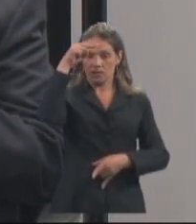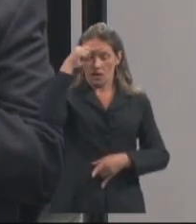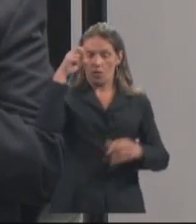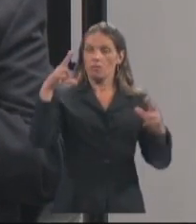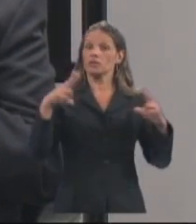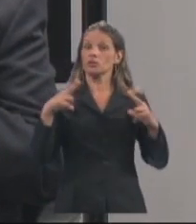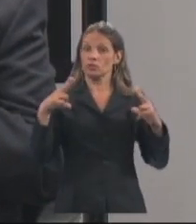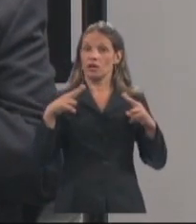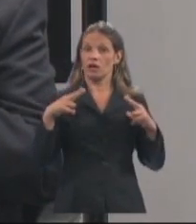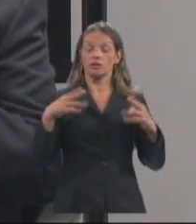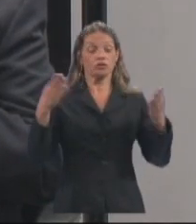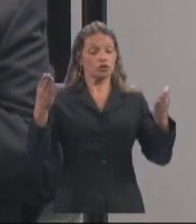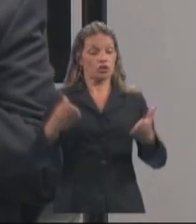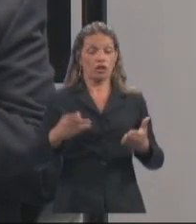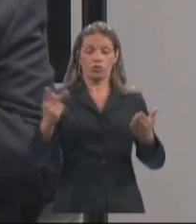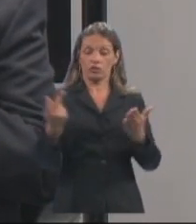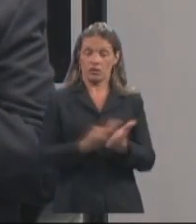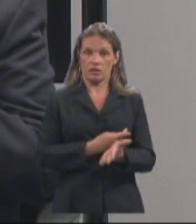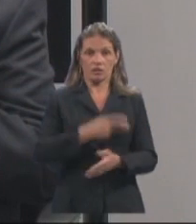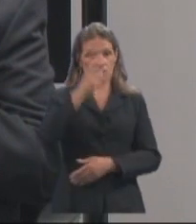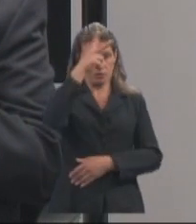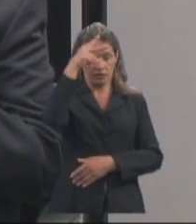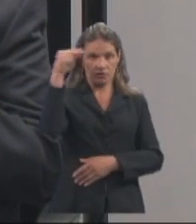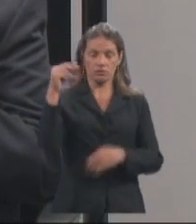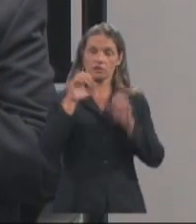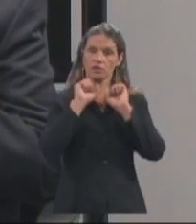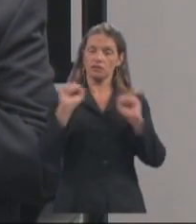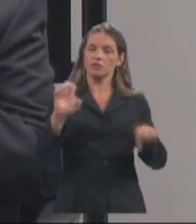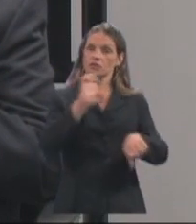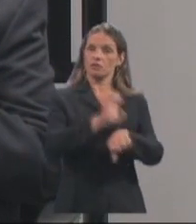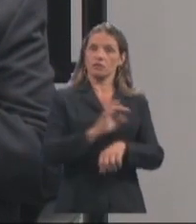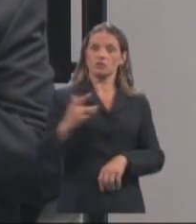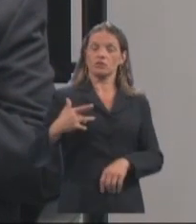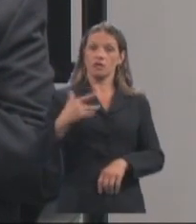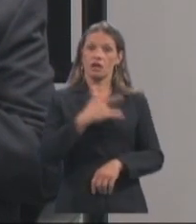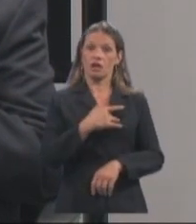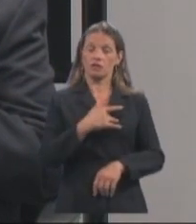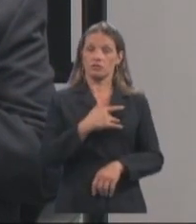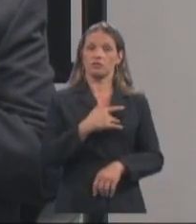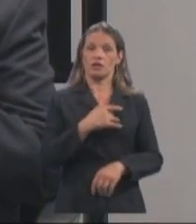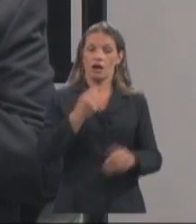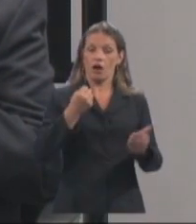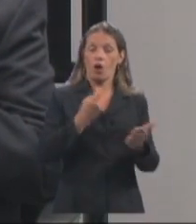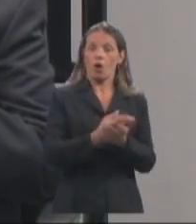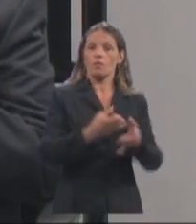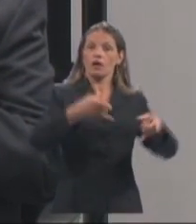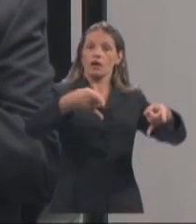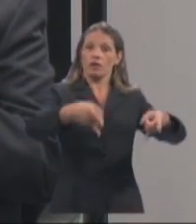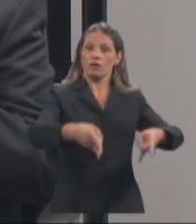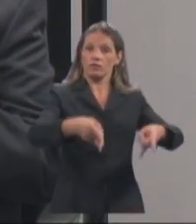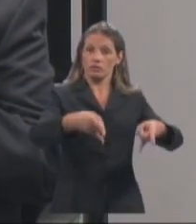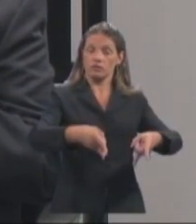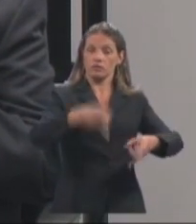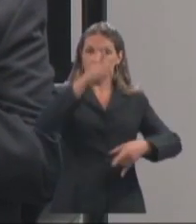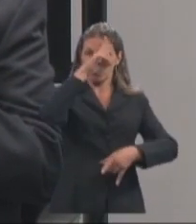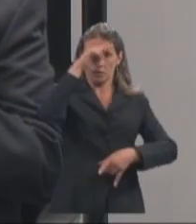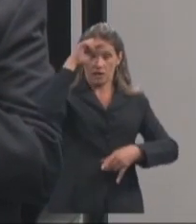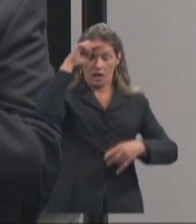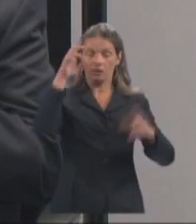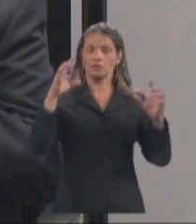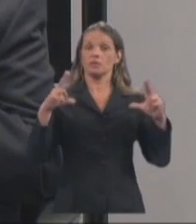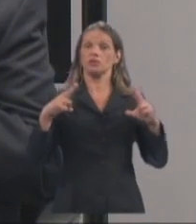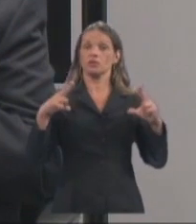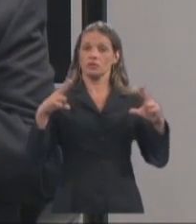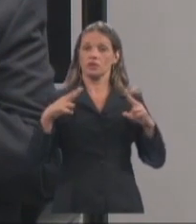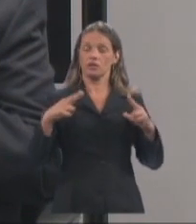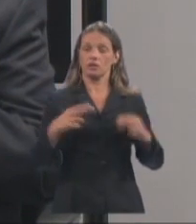ocorre também as prefeituras e a Secretaria Estadual de Saúde ela compra leitos de de entidades privadas